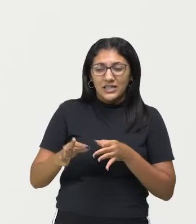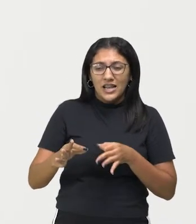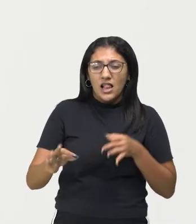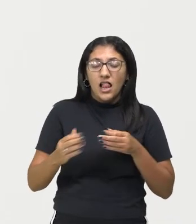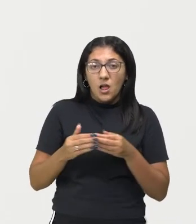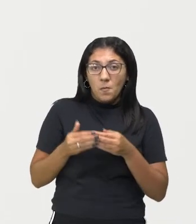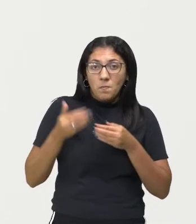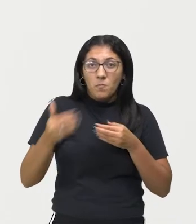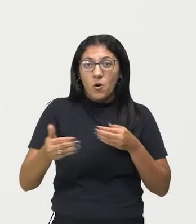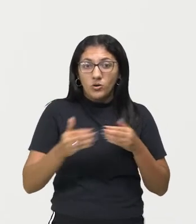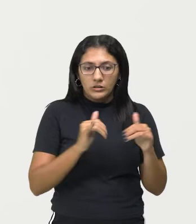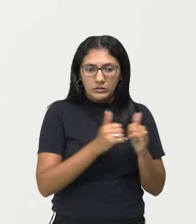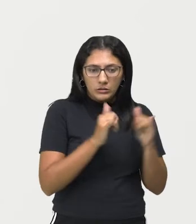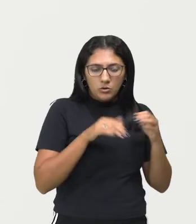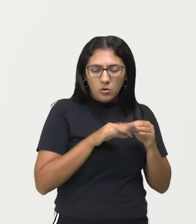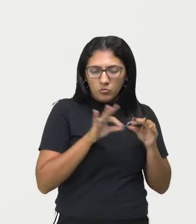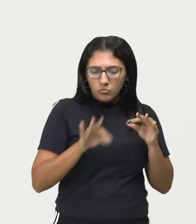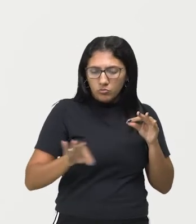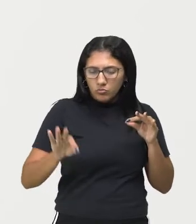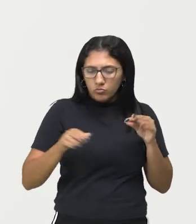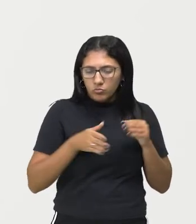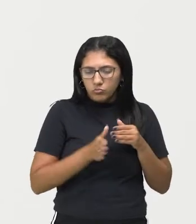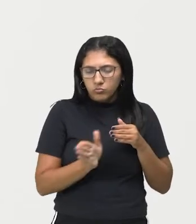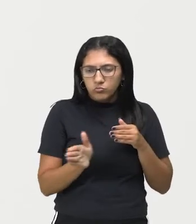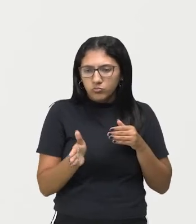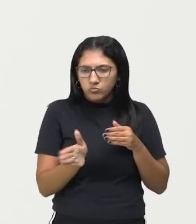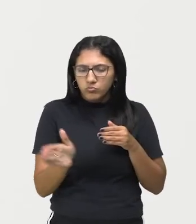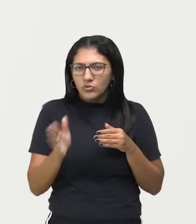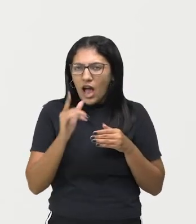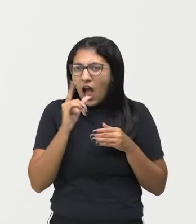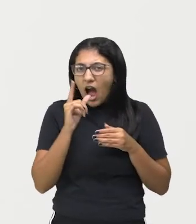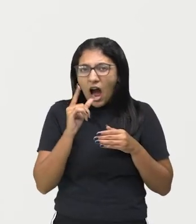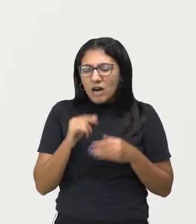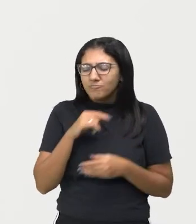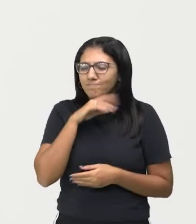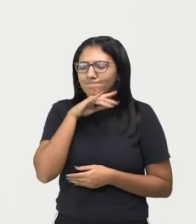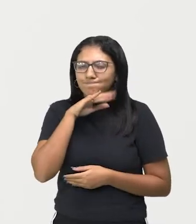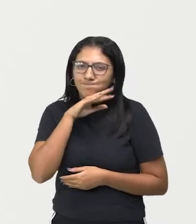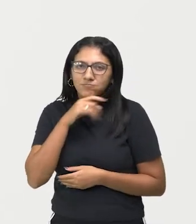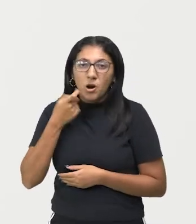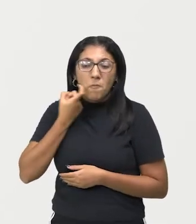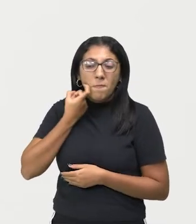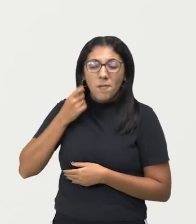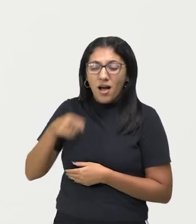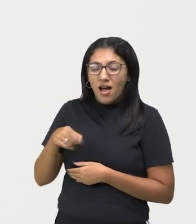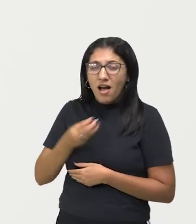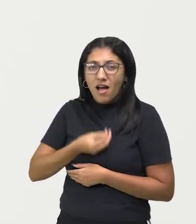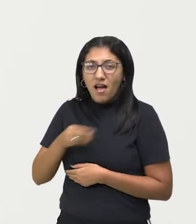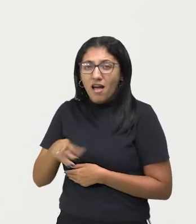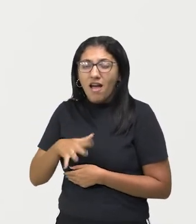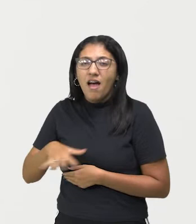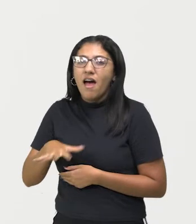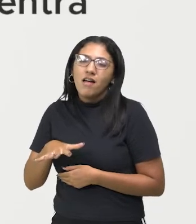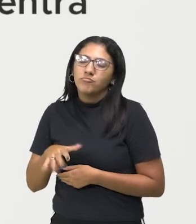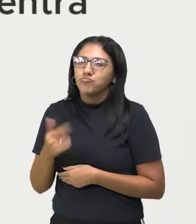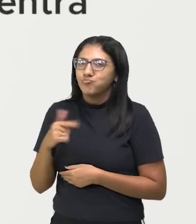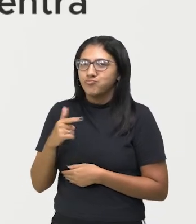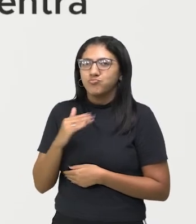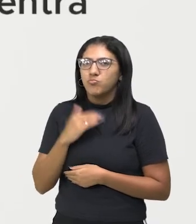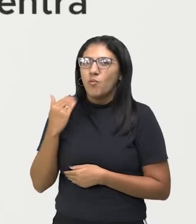a usina, toda aquela água estava sem oxigênio e acabou então matando toda aquela população de